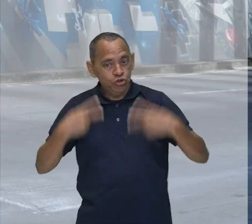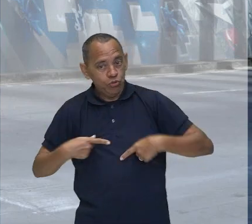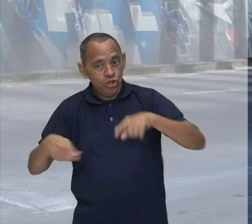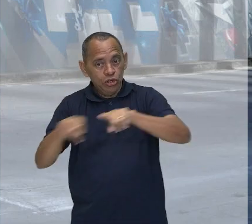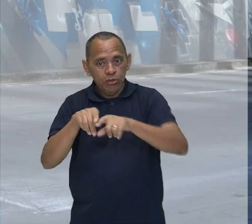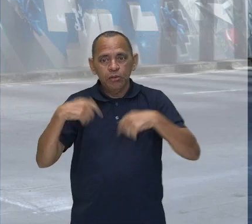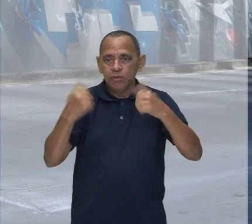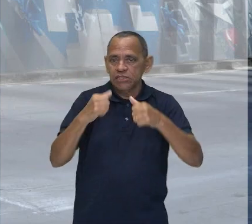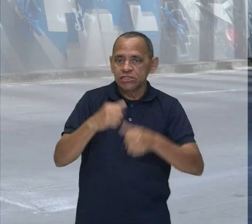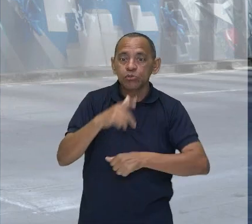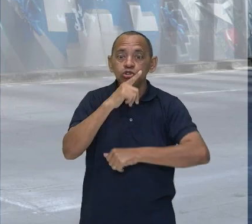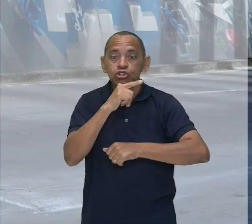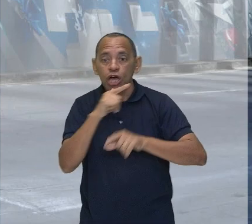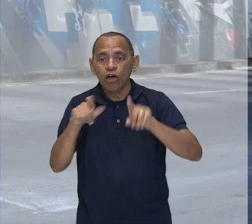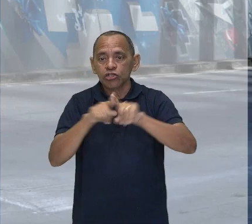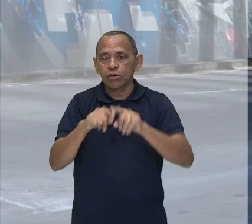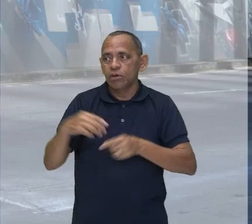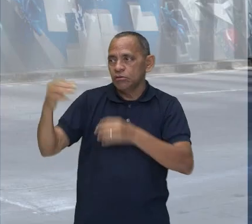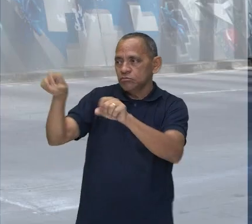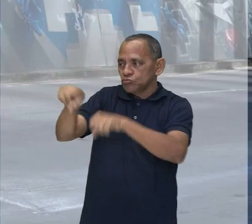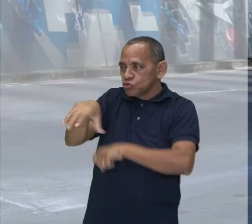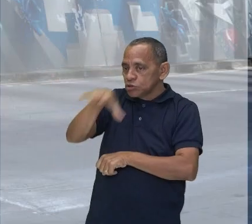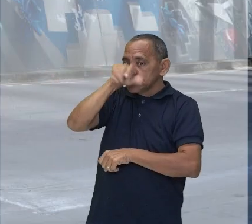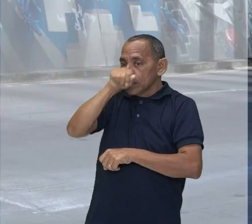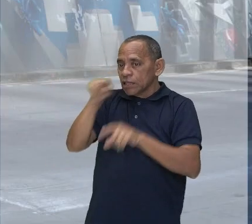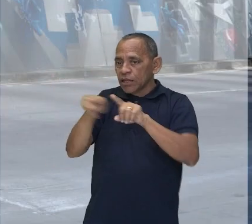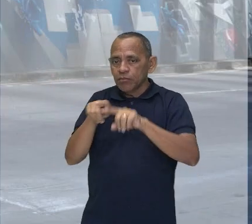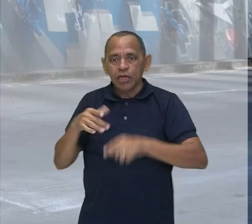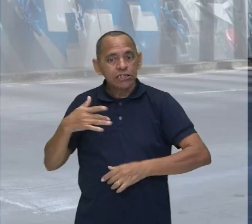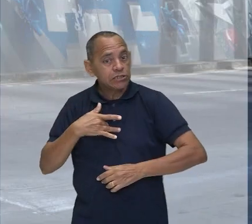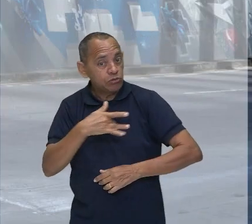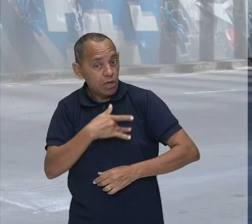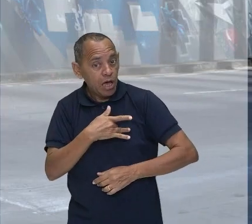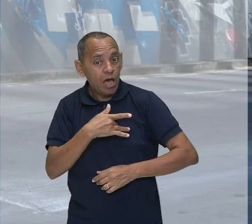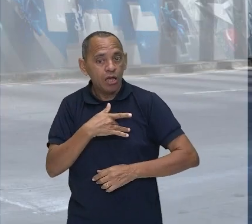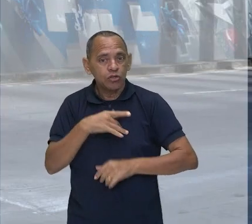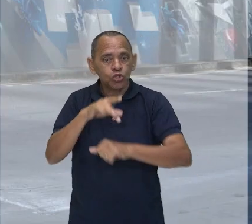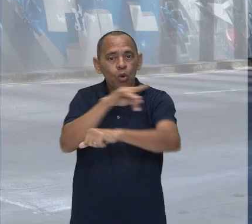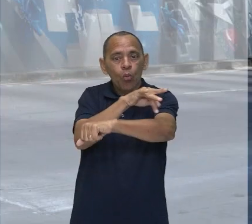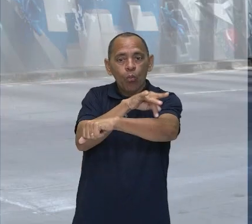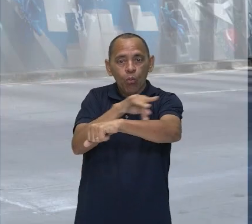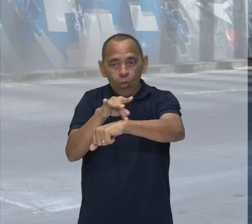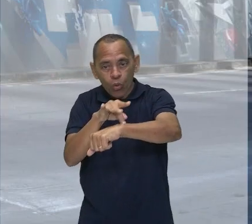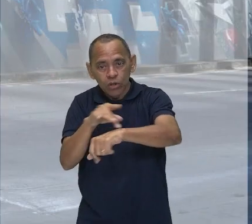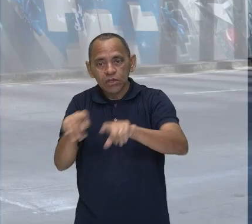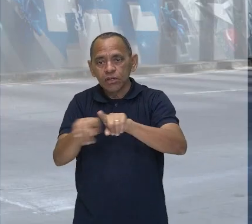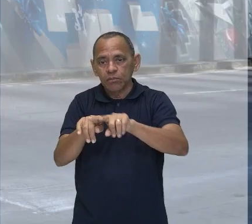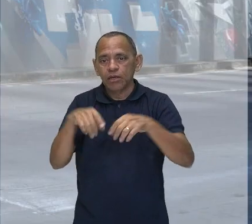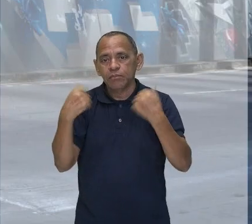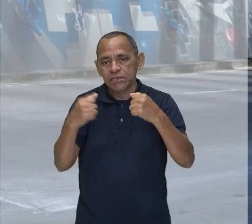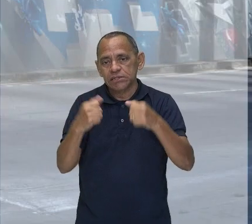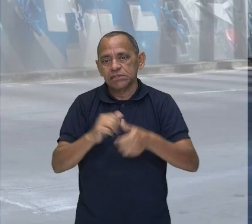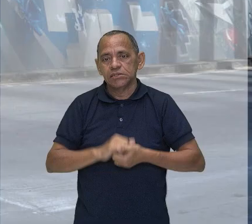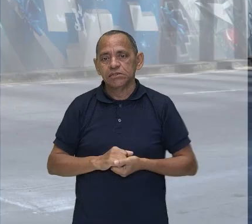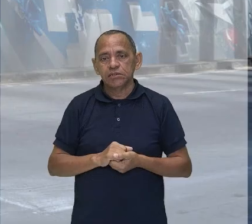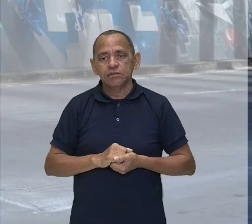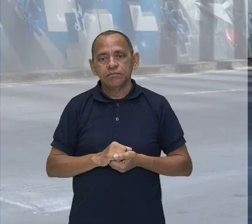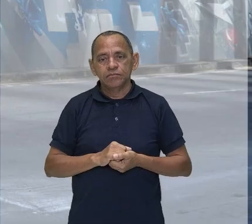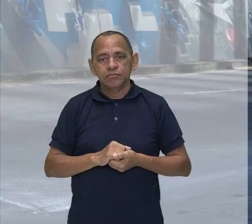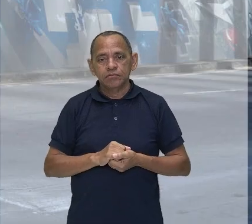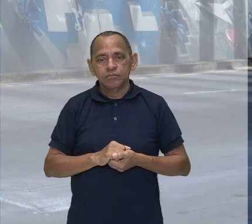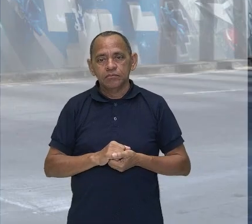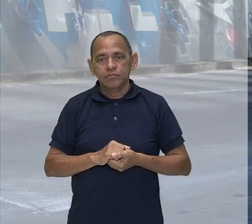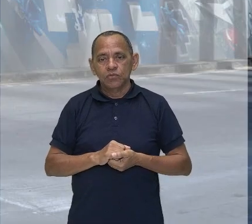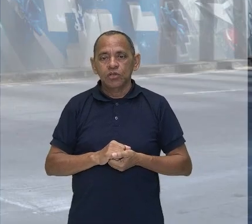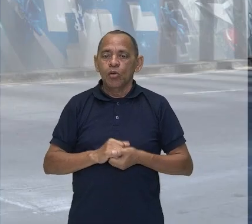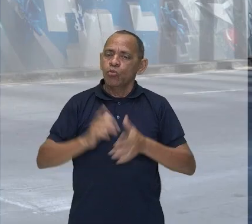e esses elementos, eles têm que estar o quê? Saudáveis, puros, né? Então, se eu pego e contamino, não vai ter futuro. Não